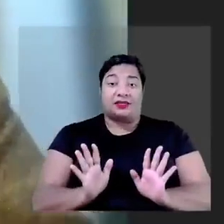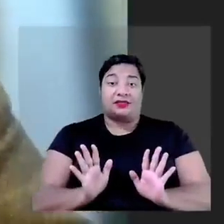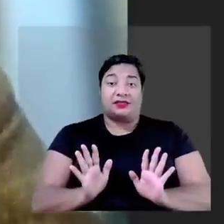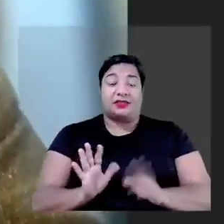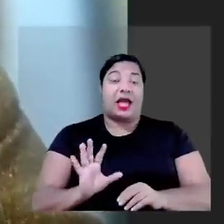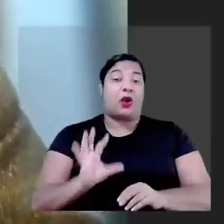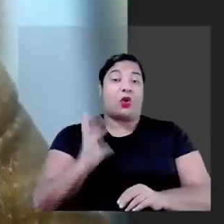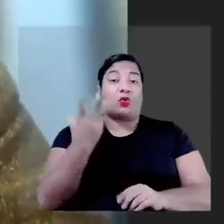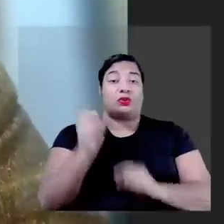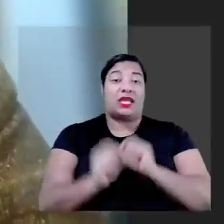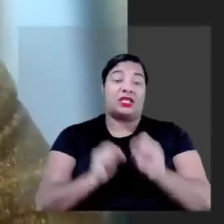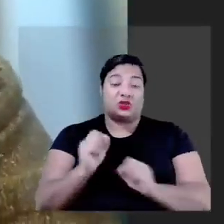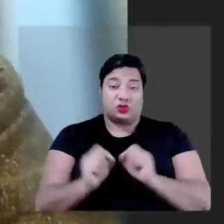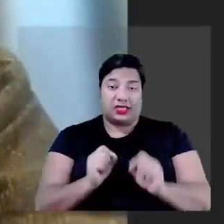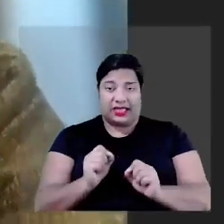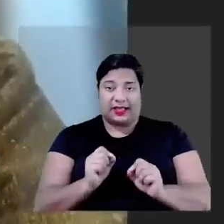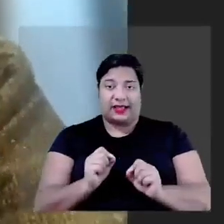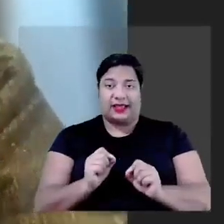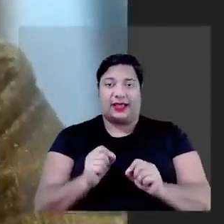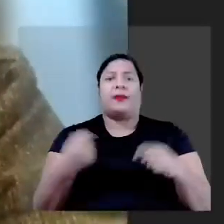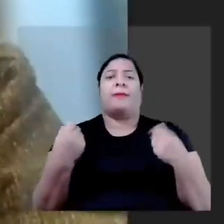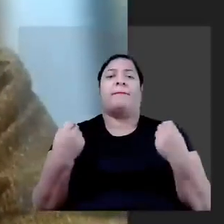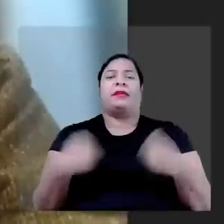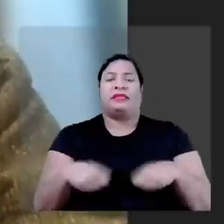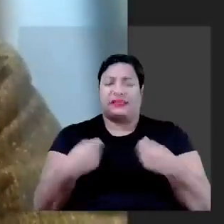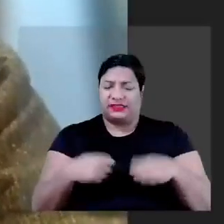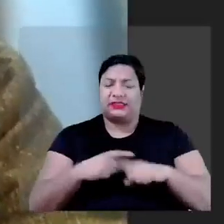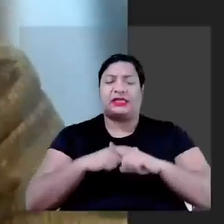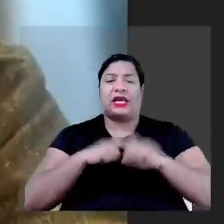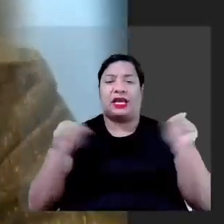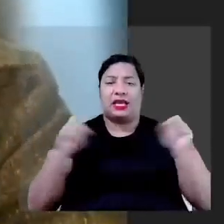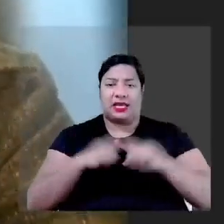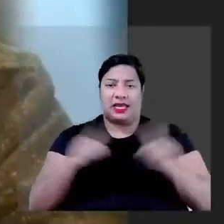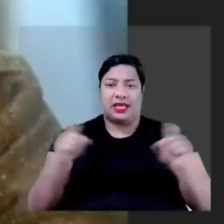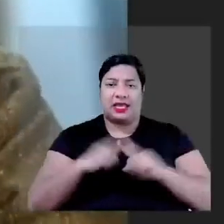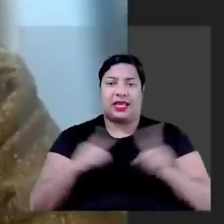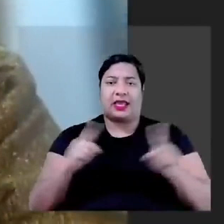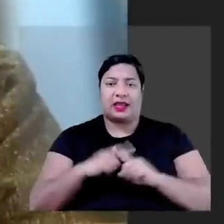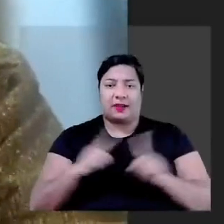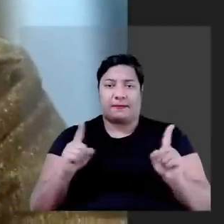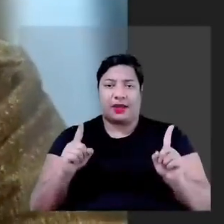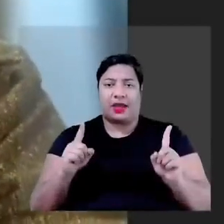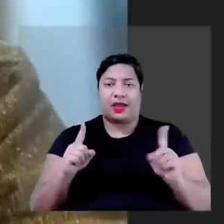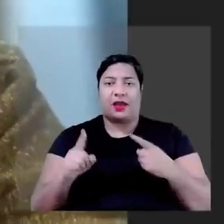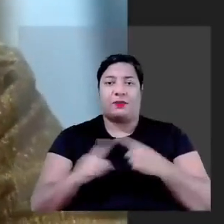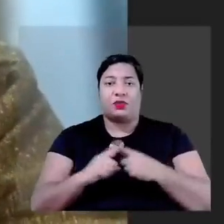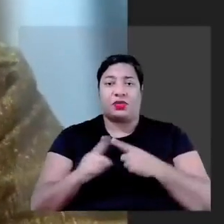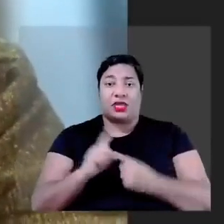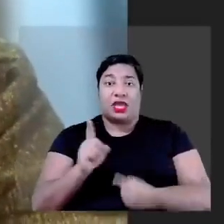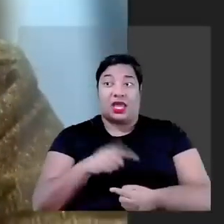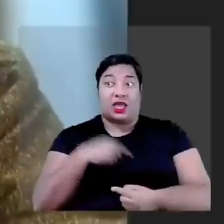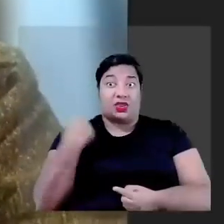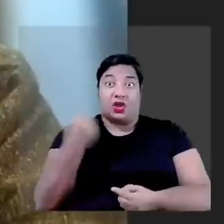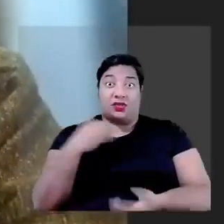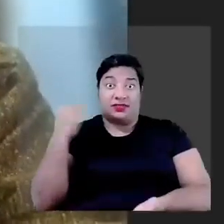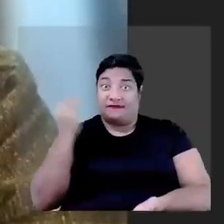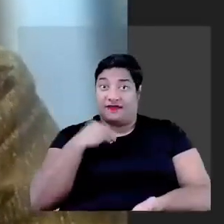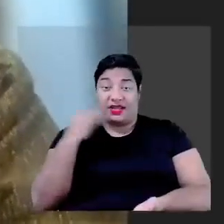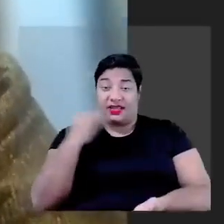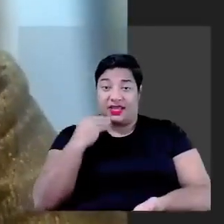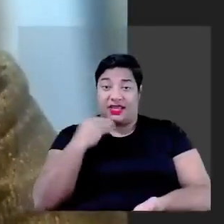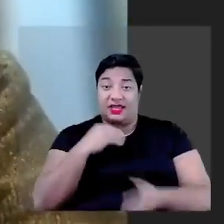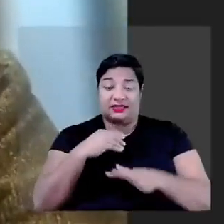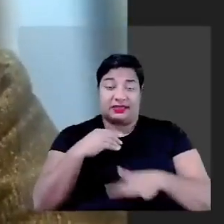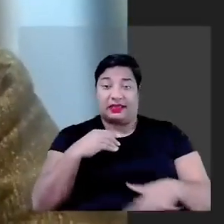gente deve reclamar e tudo mais, porque isso é a nossa vulnerabilidade enquanto trabalhadores do setor